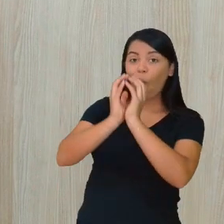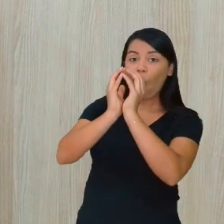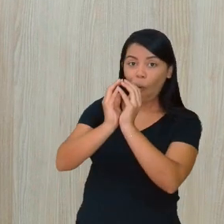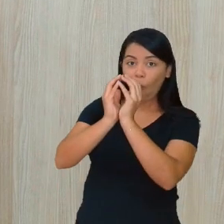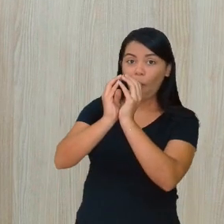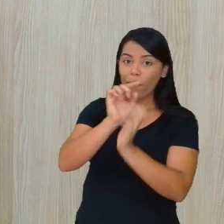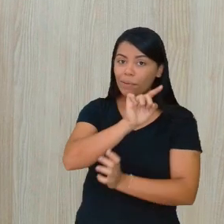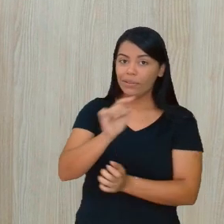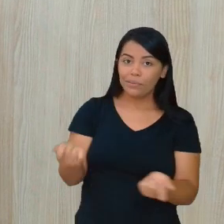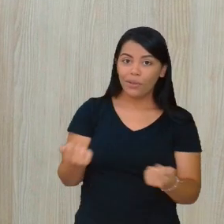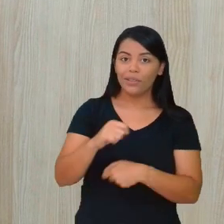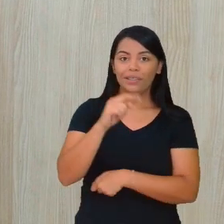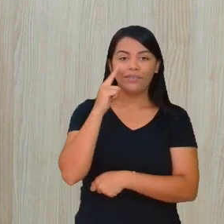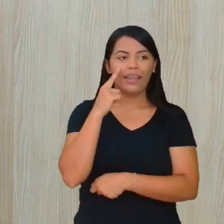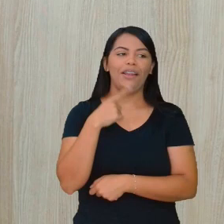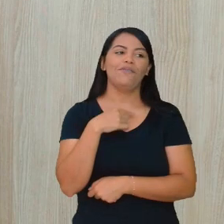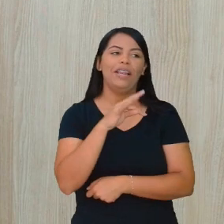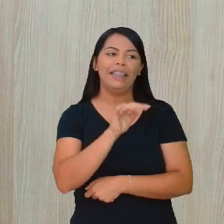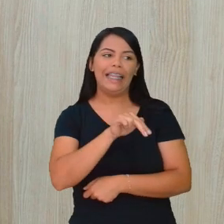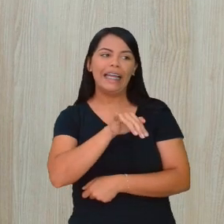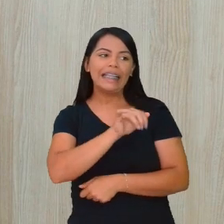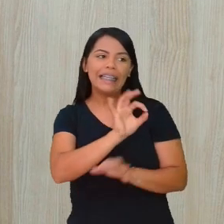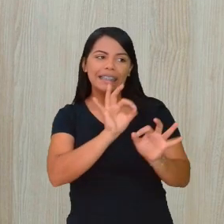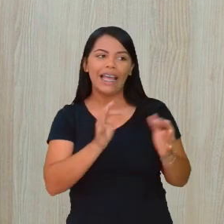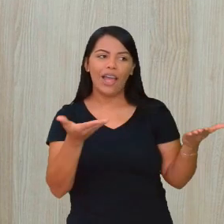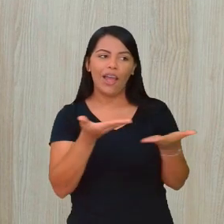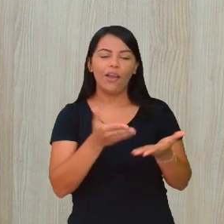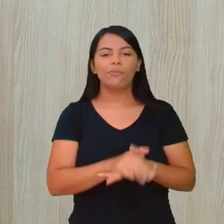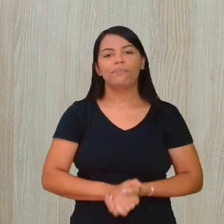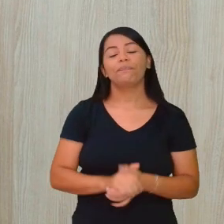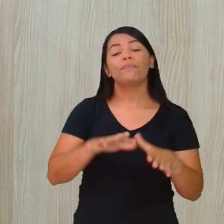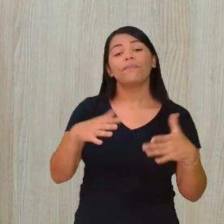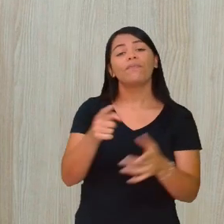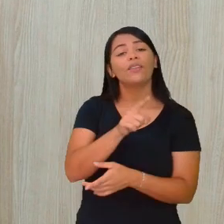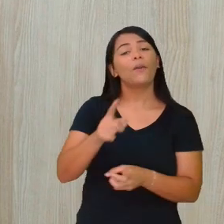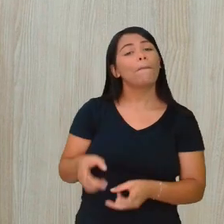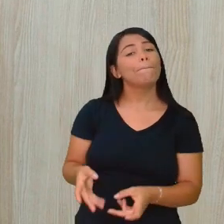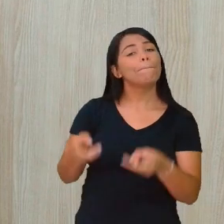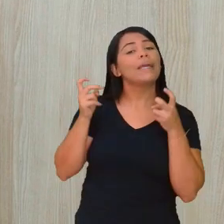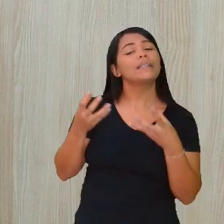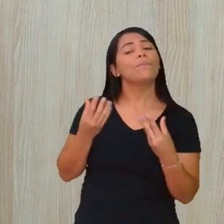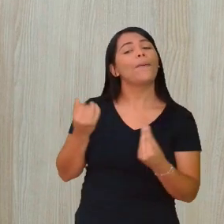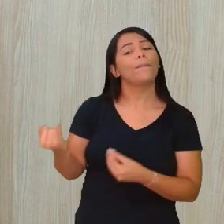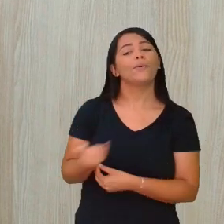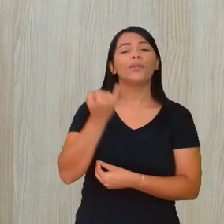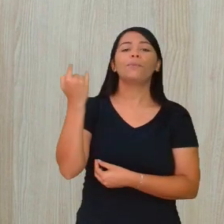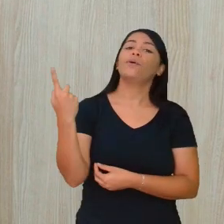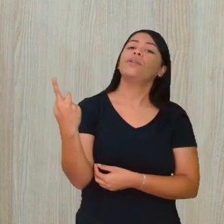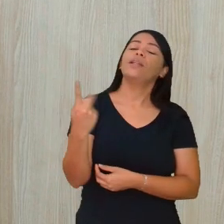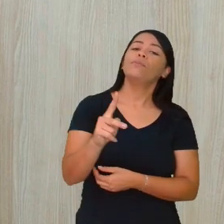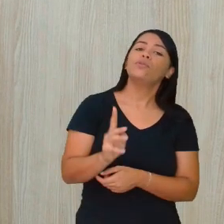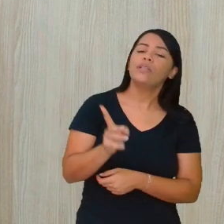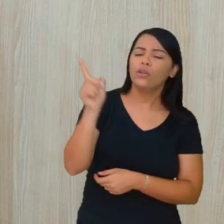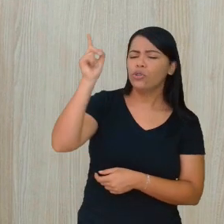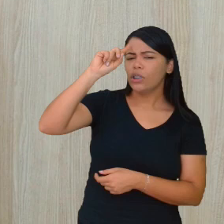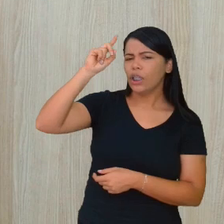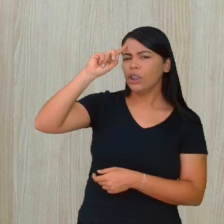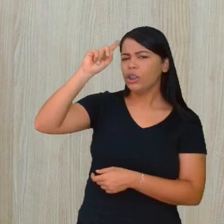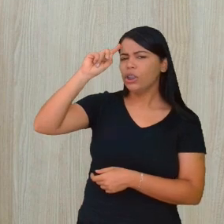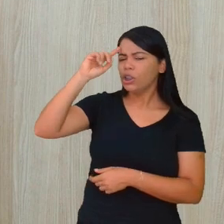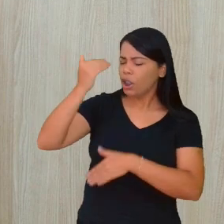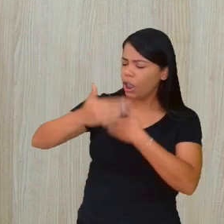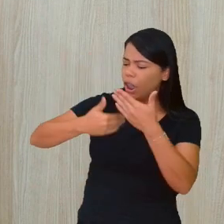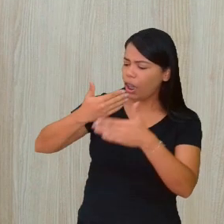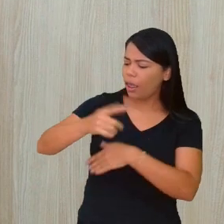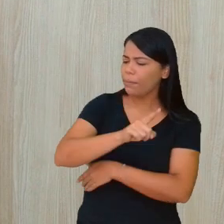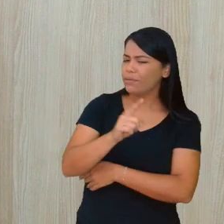aqui. Falei certinho agora. Alô! E aí vocês observem bem que isso é bem importante para o seu dia a dia, gente. Você entender como é que o